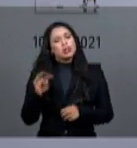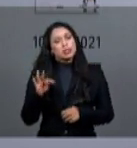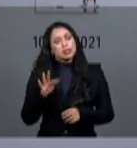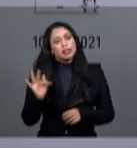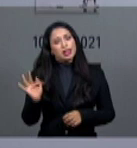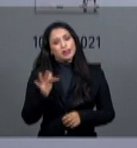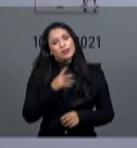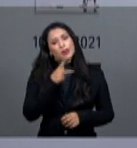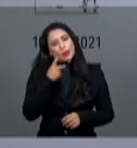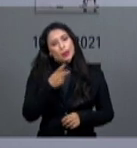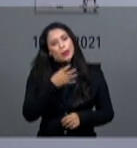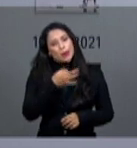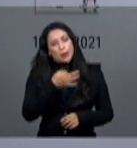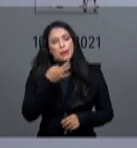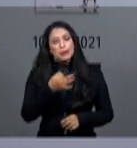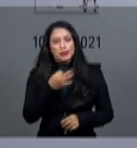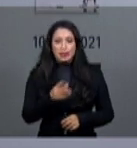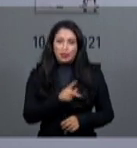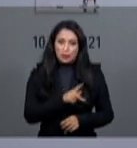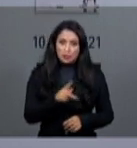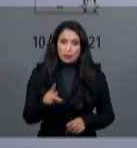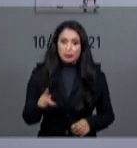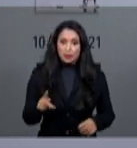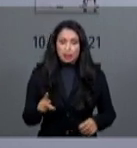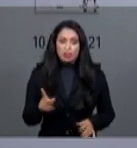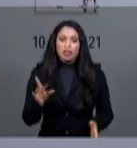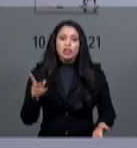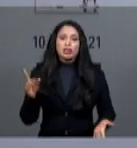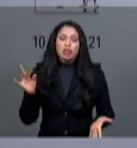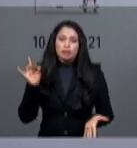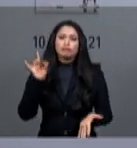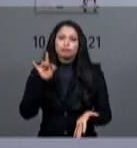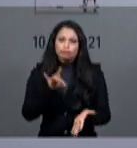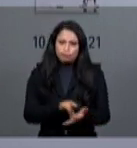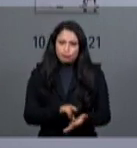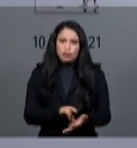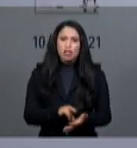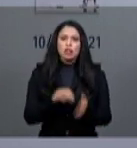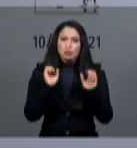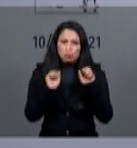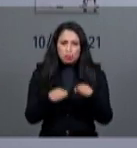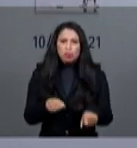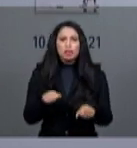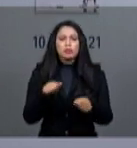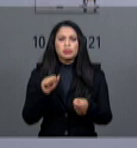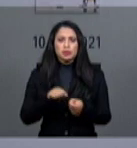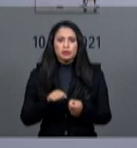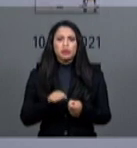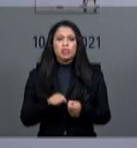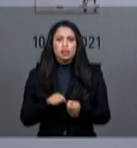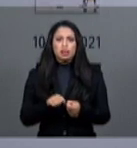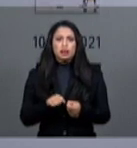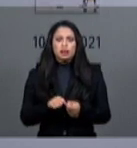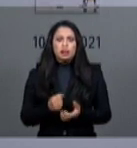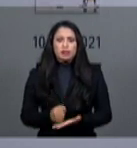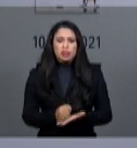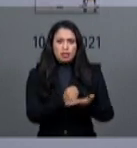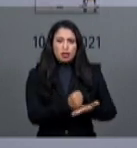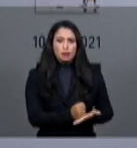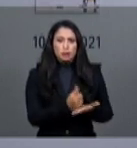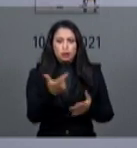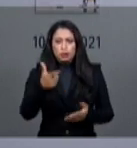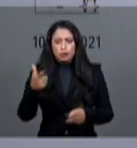que eu deixaria para a sua presidência. É algo factível, é algo que certamente encontrará o apoio dos